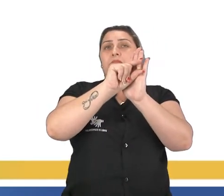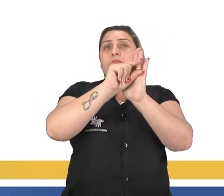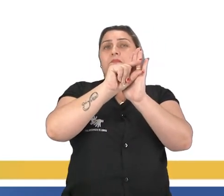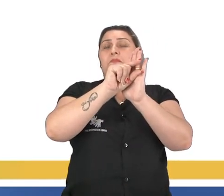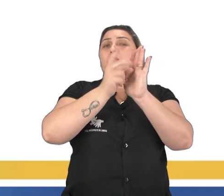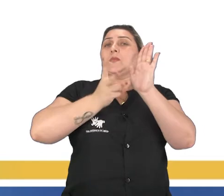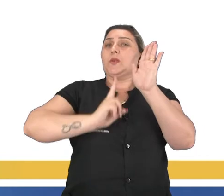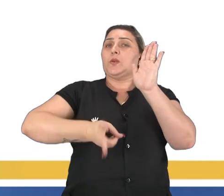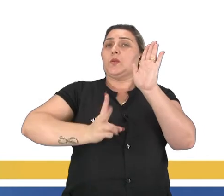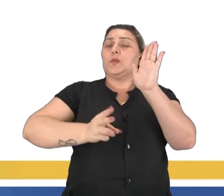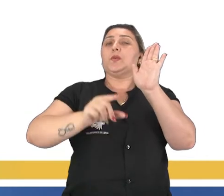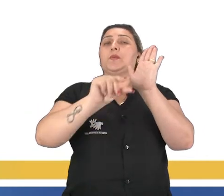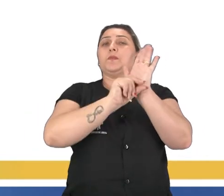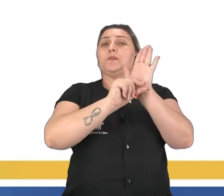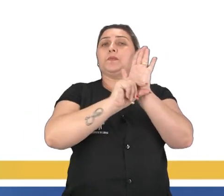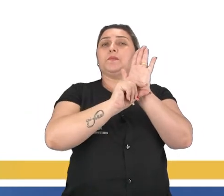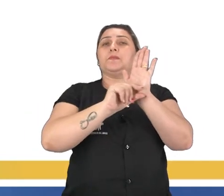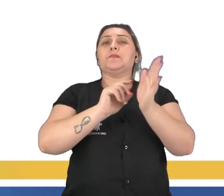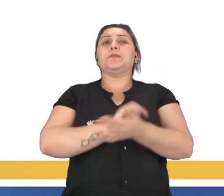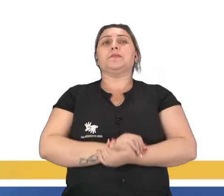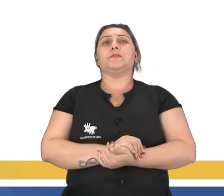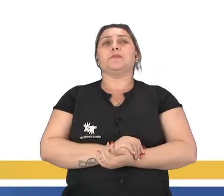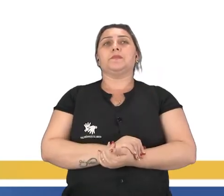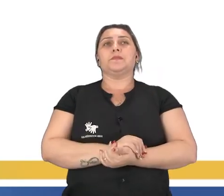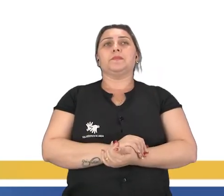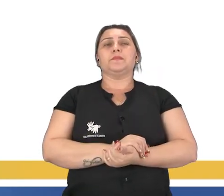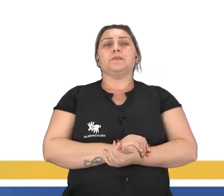os numeradores e mantemos o denominador.